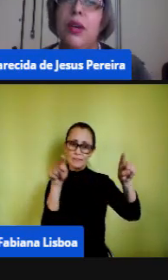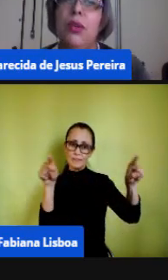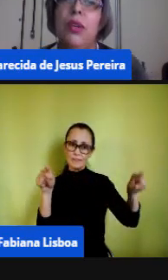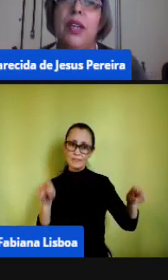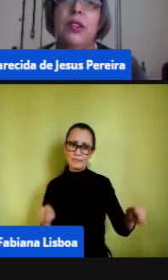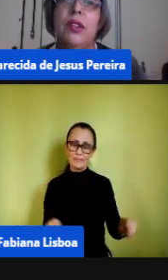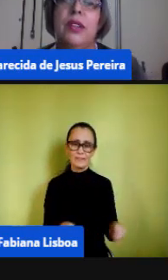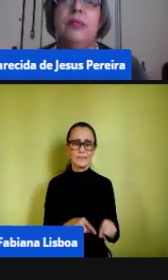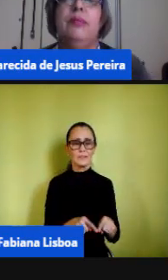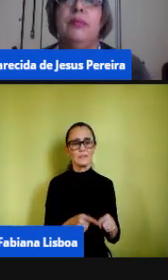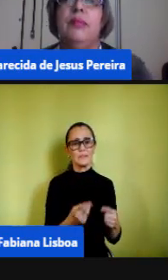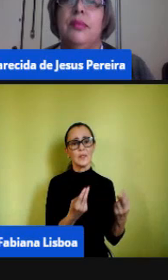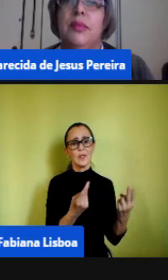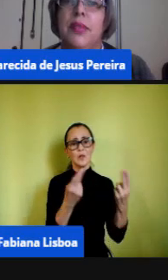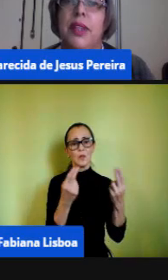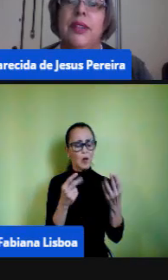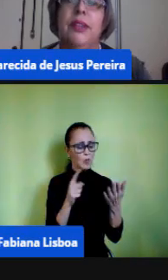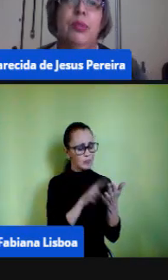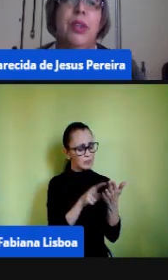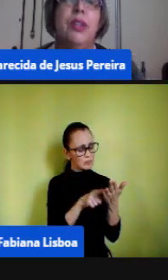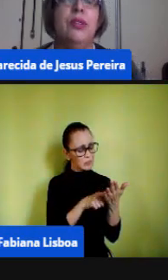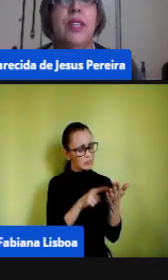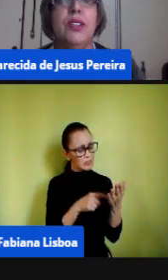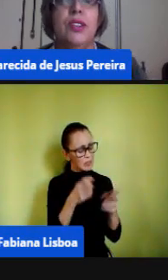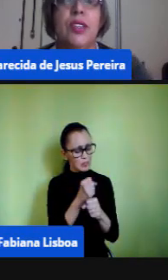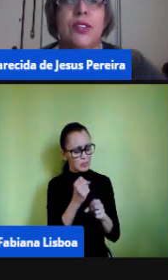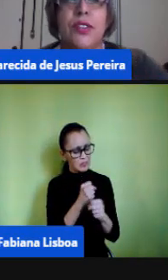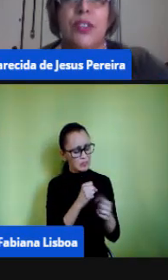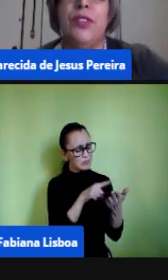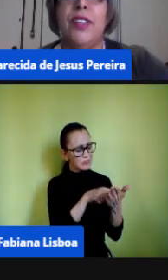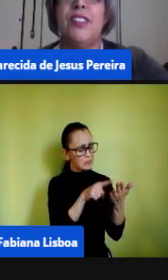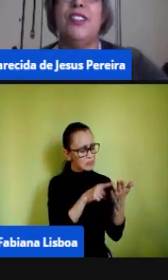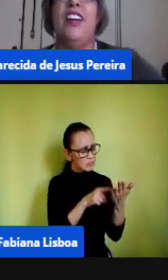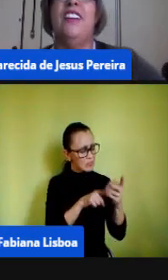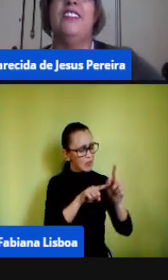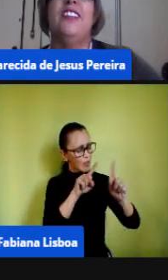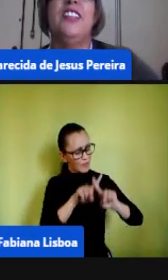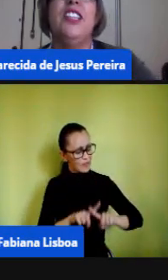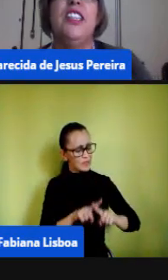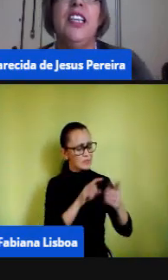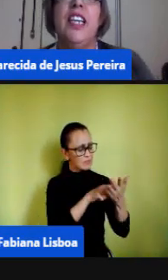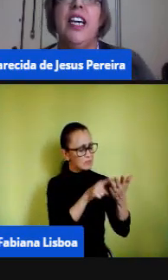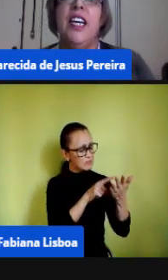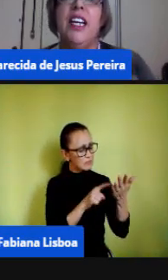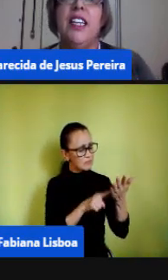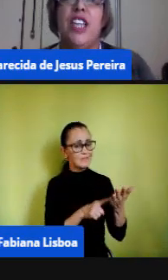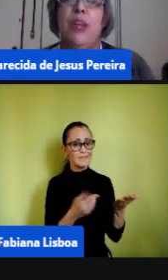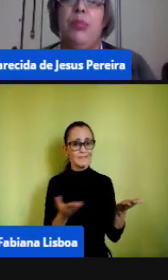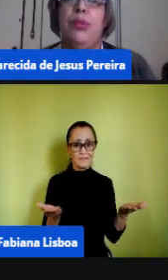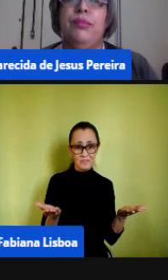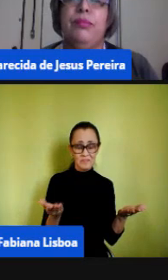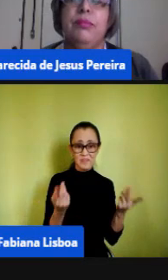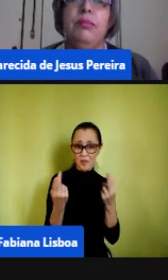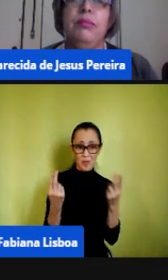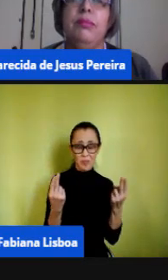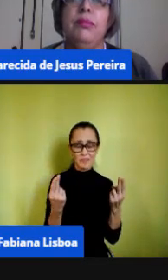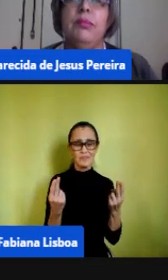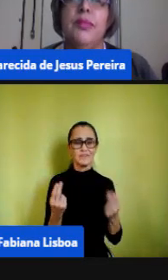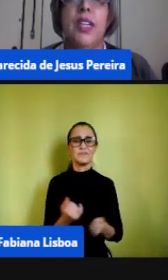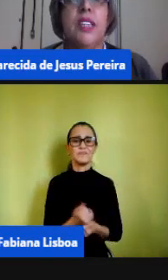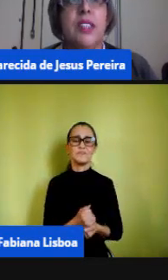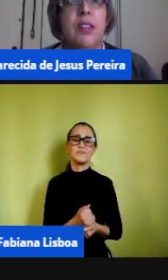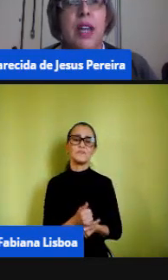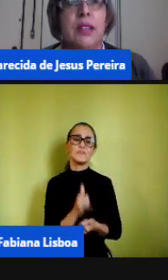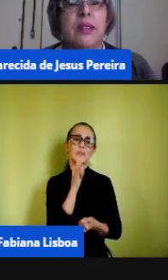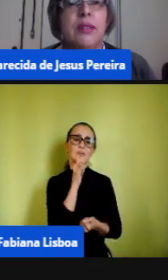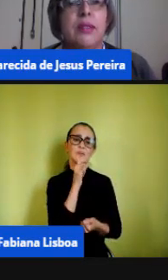uma calculadora, né? É uma calculadora que foi confeccionada. Exemplo,